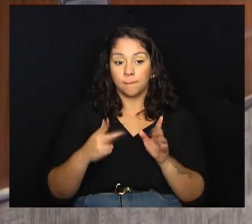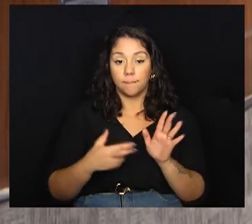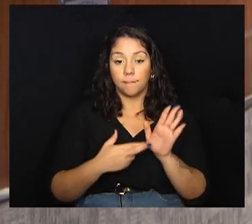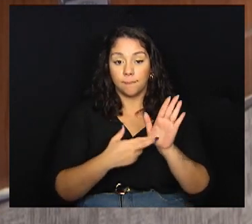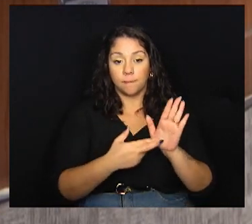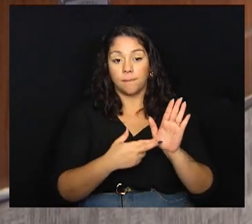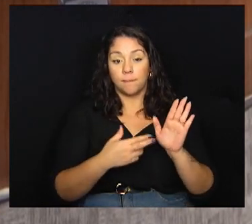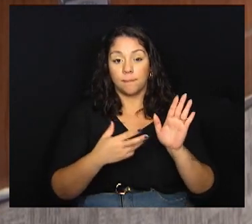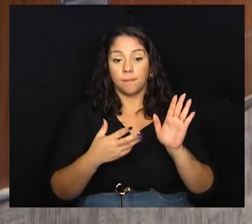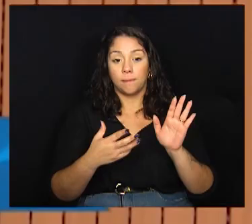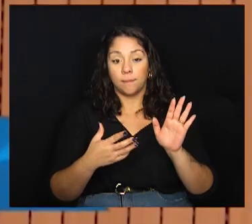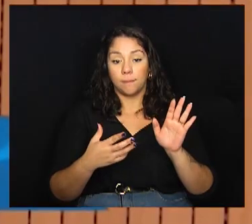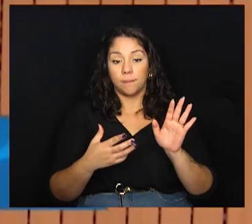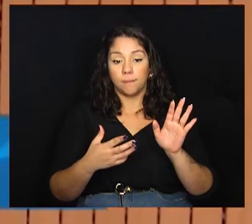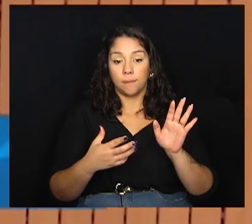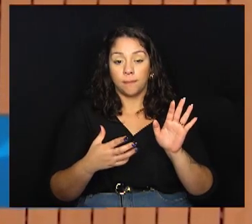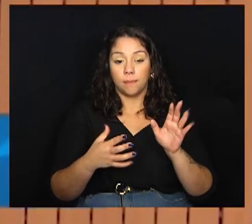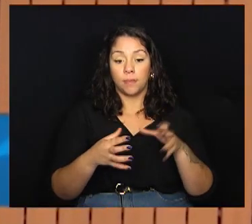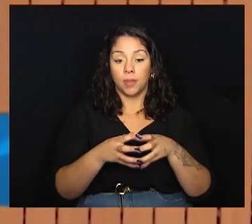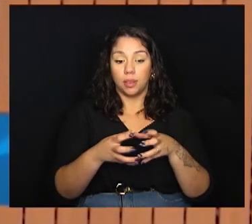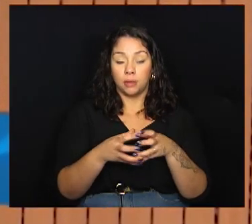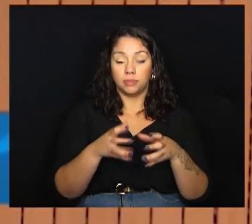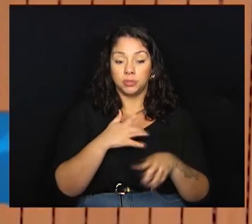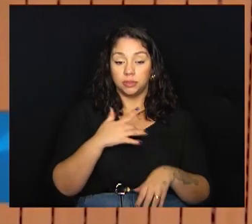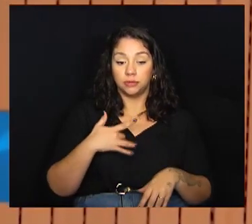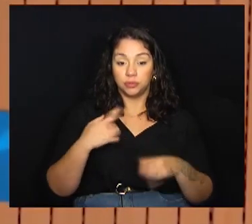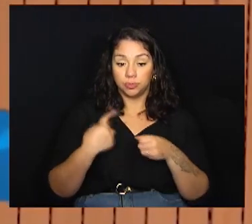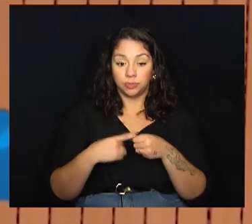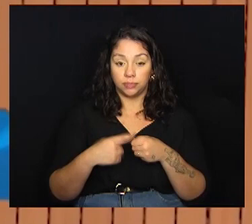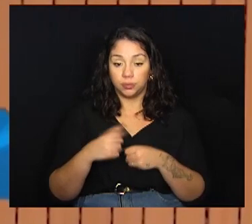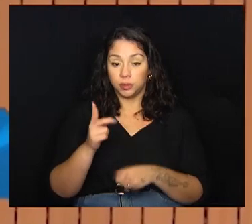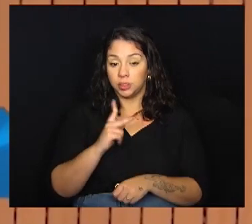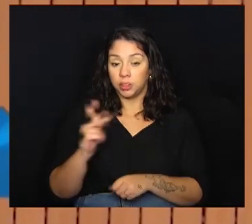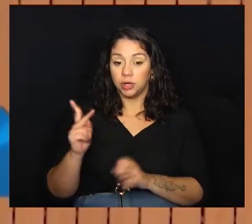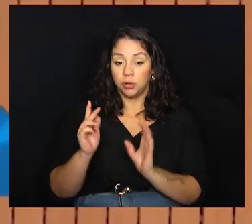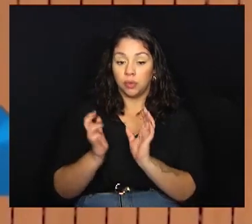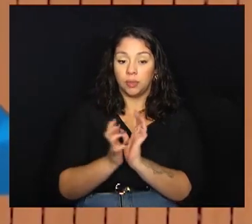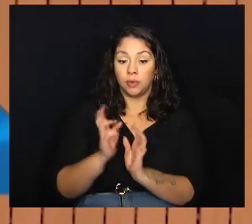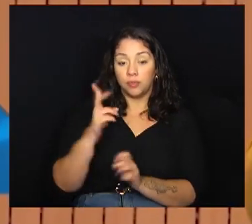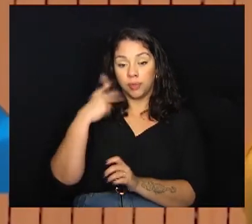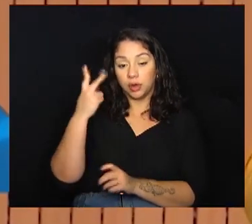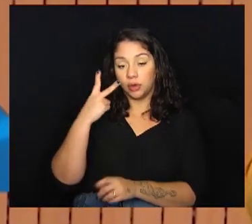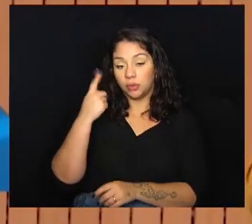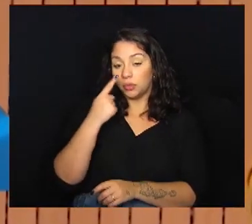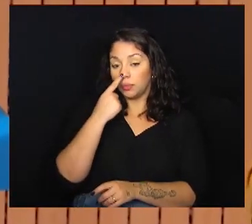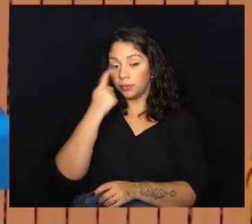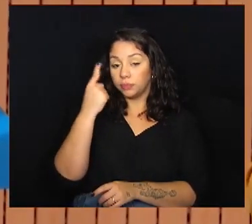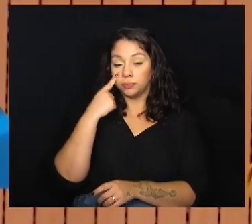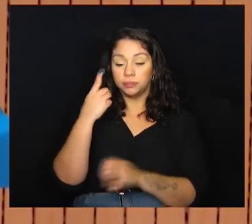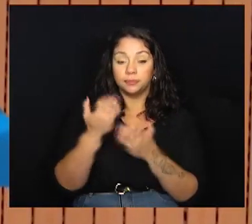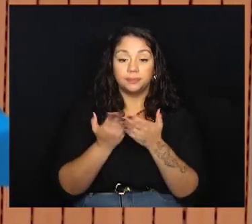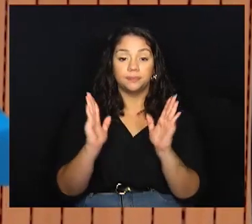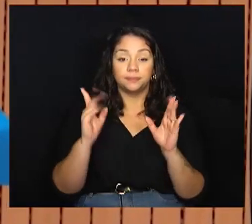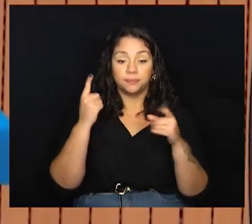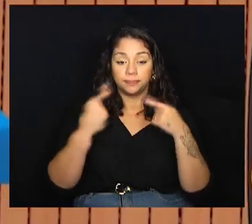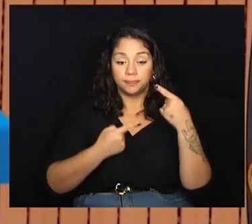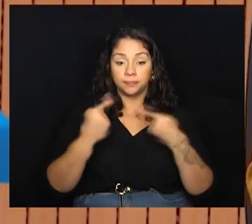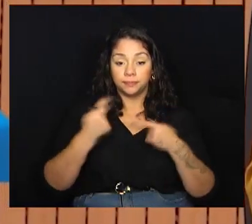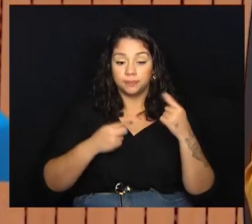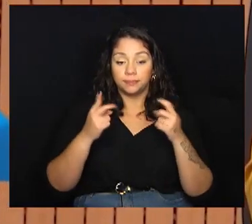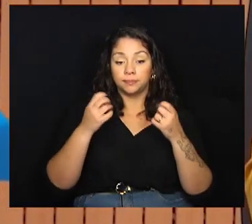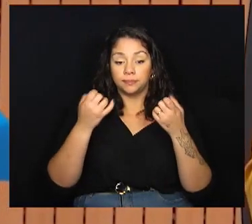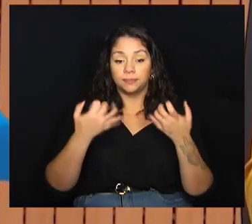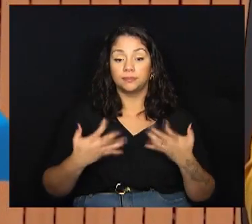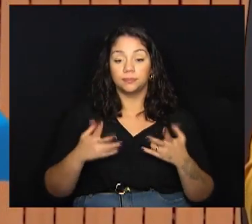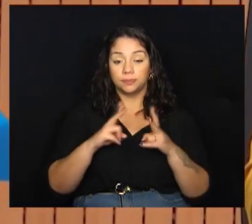equipe de saúde do município. O presidente da comissão, vereador Paulo Gaspar, abriu o debate falando sobre o tema